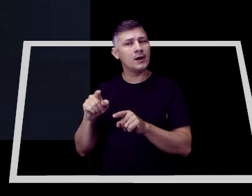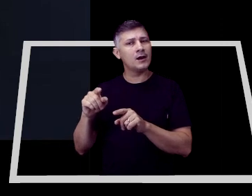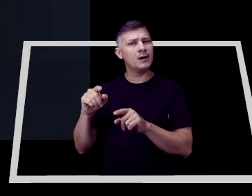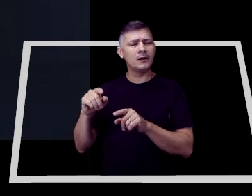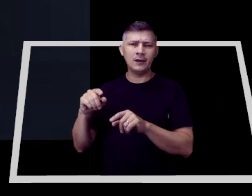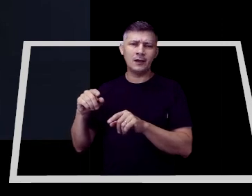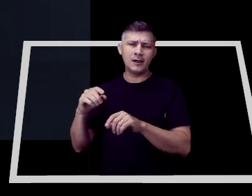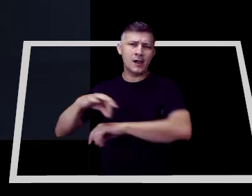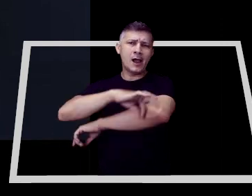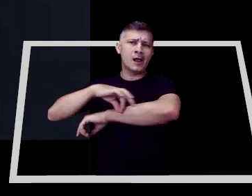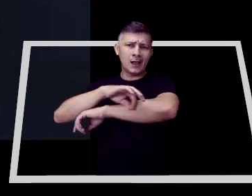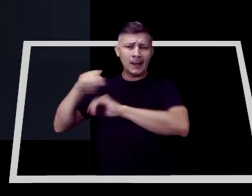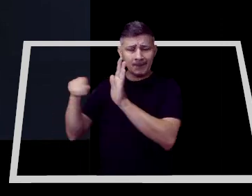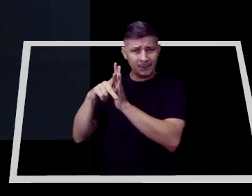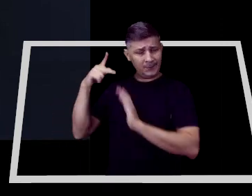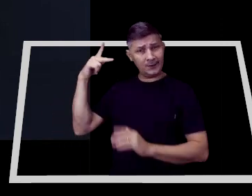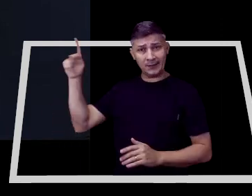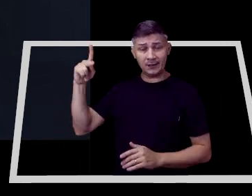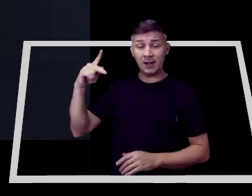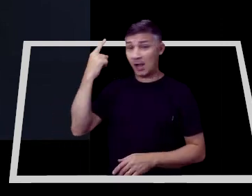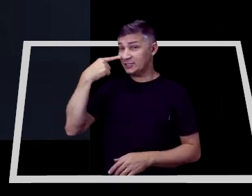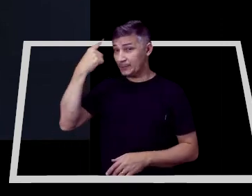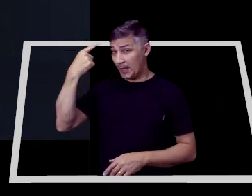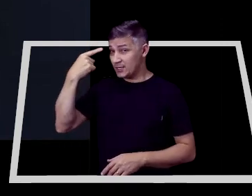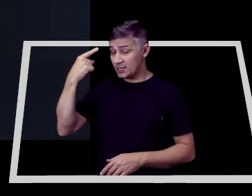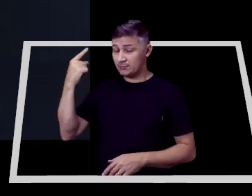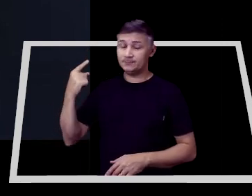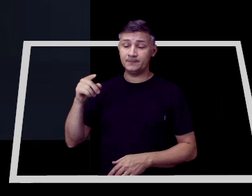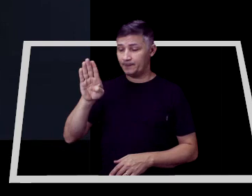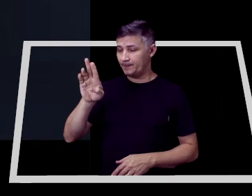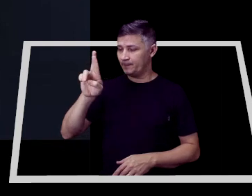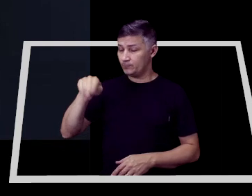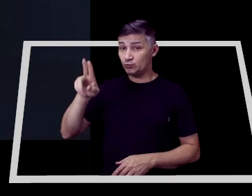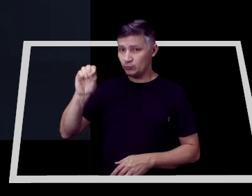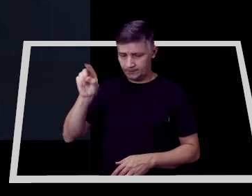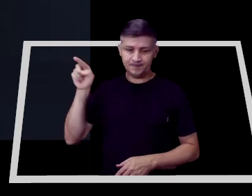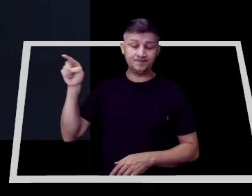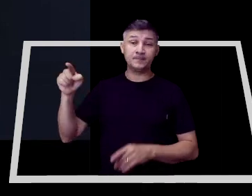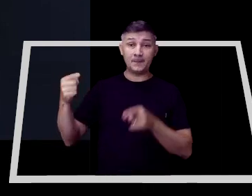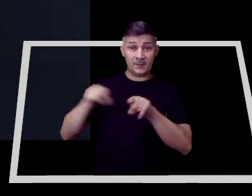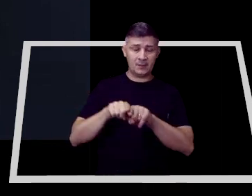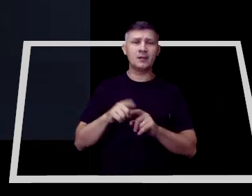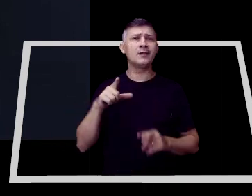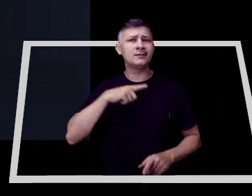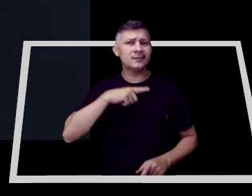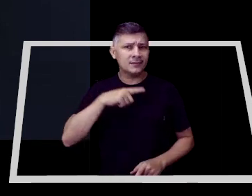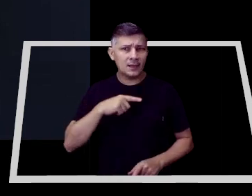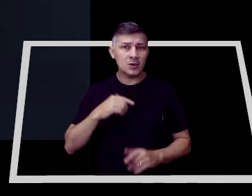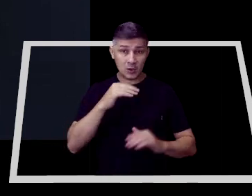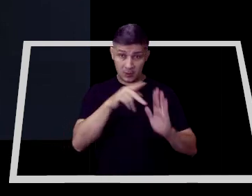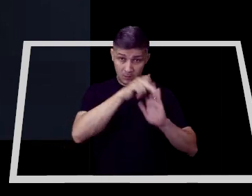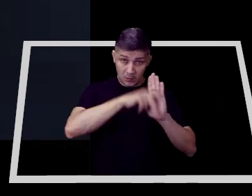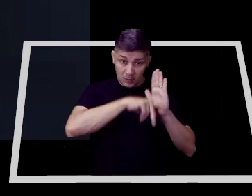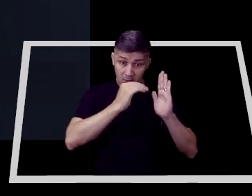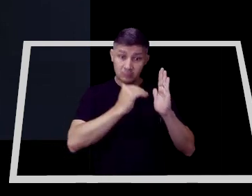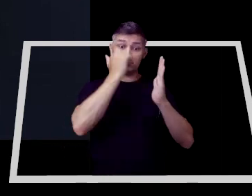arquitetos espanhóis Burgo Gaim. E um projeto que tinha